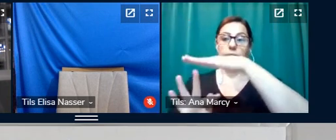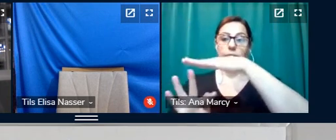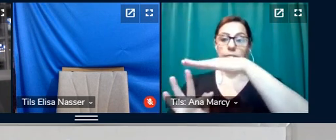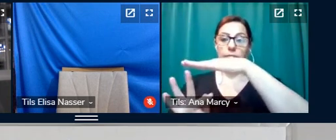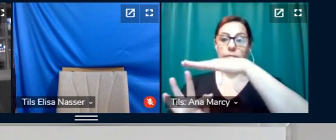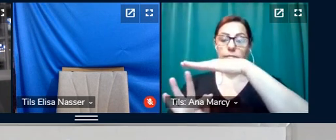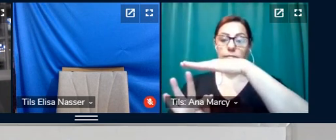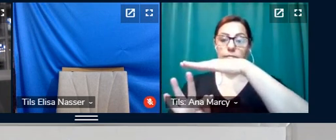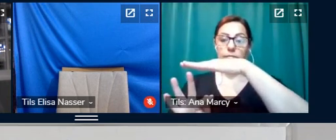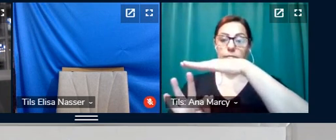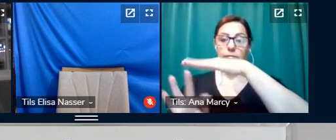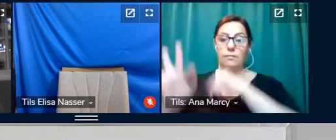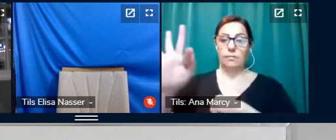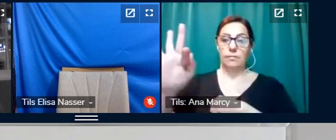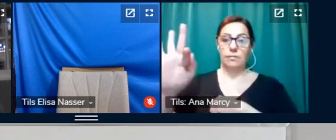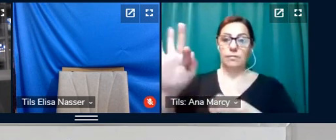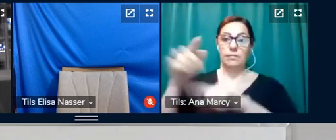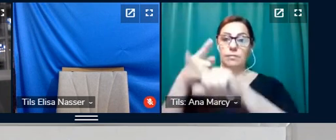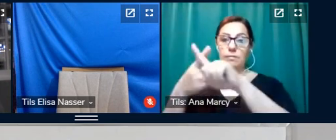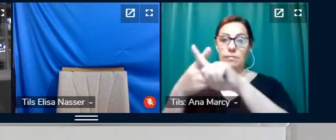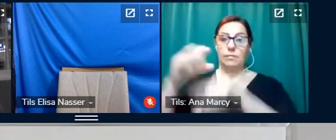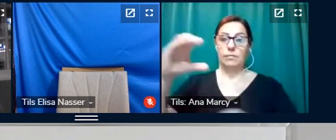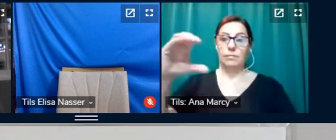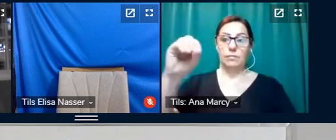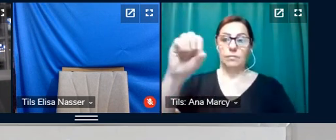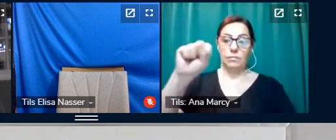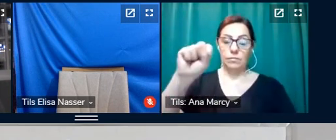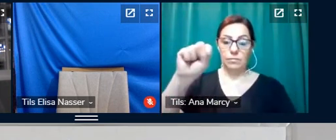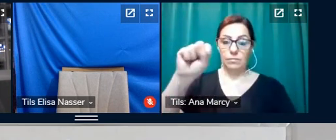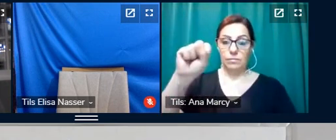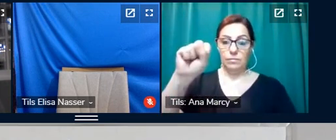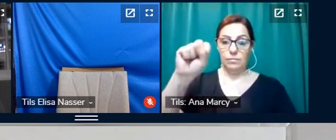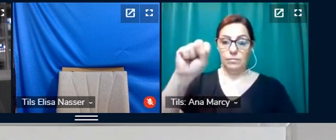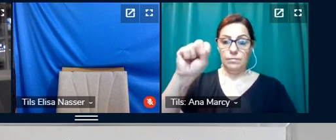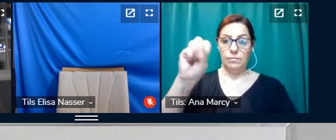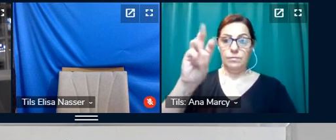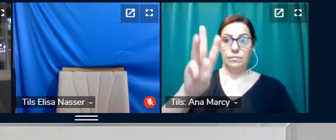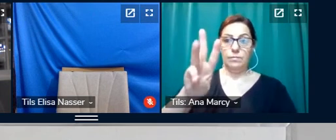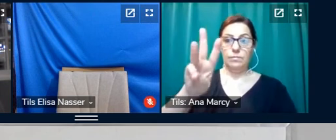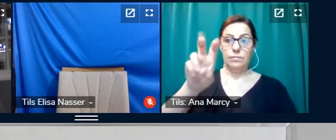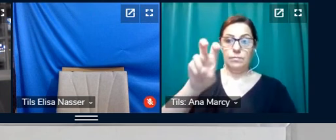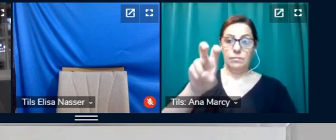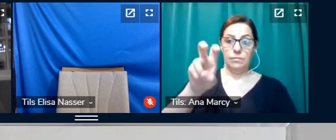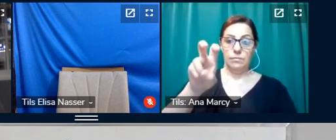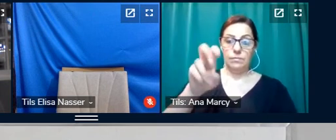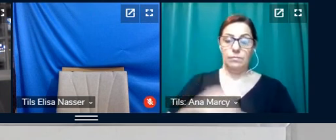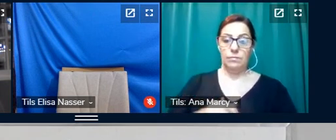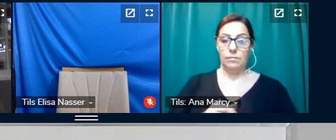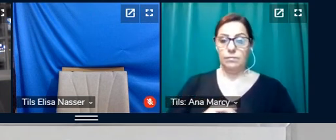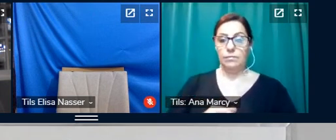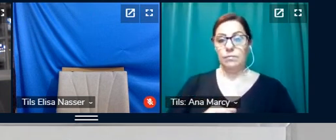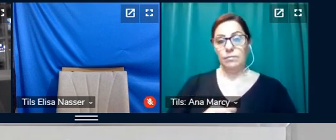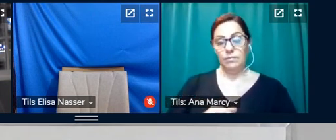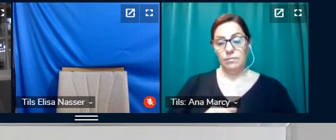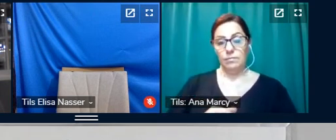cá. F vezes cosseno de 35 igual a